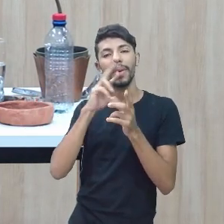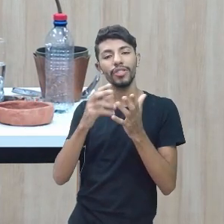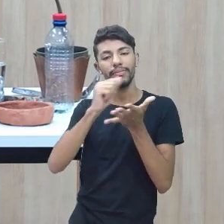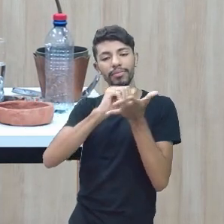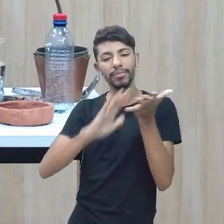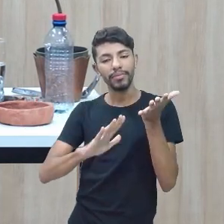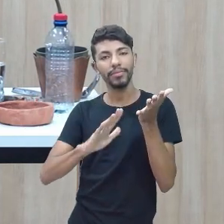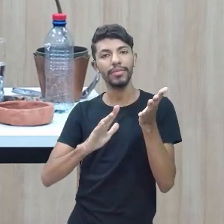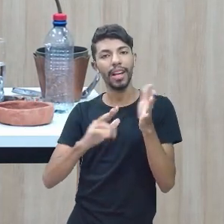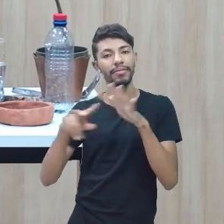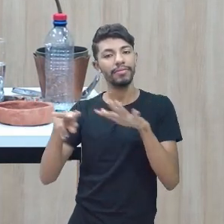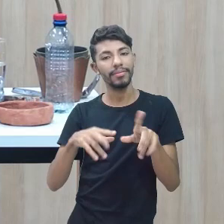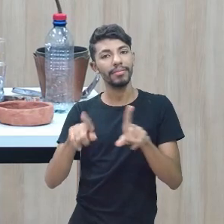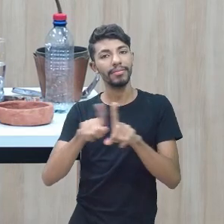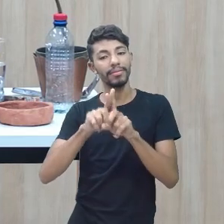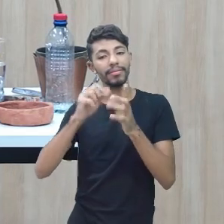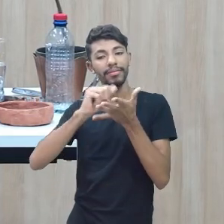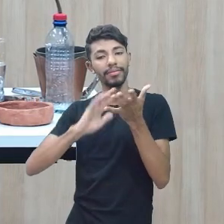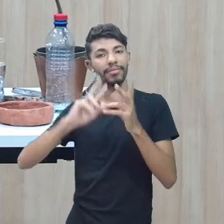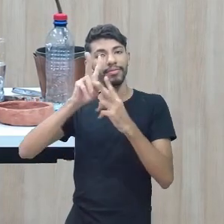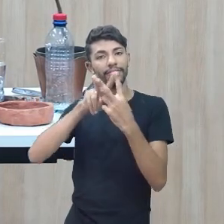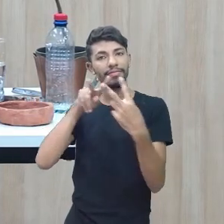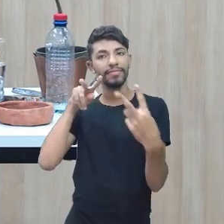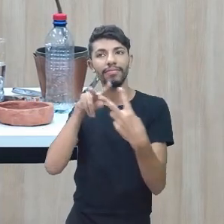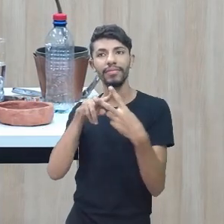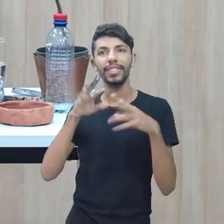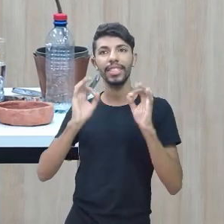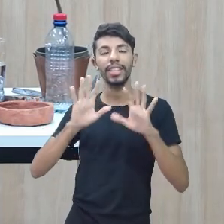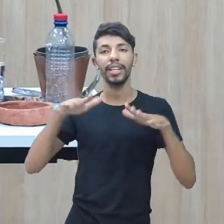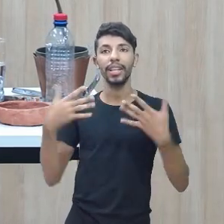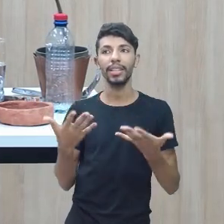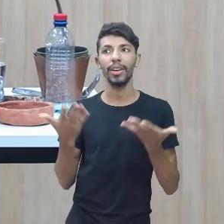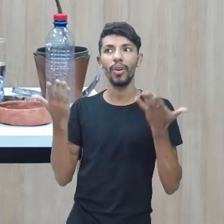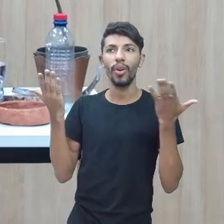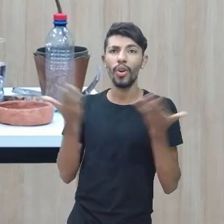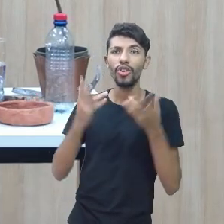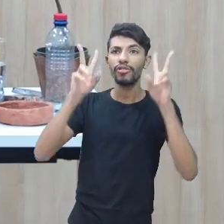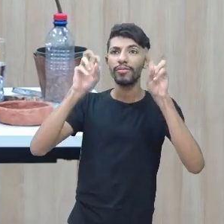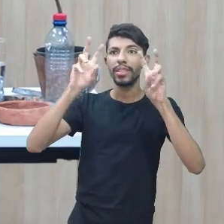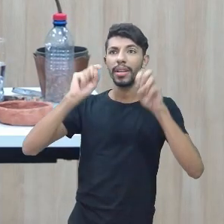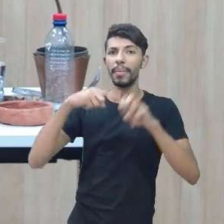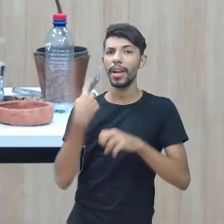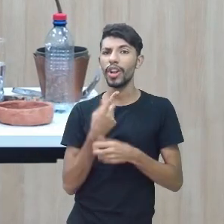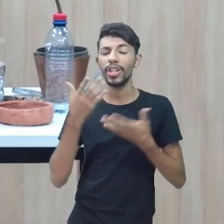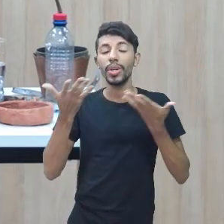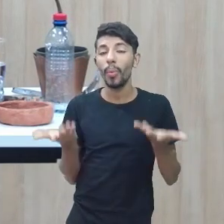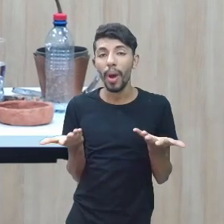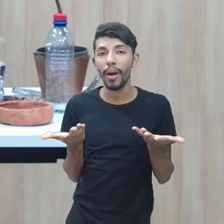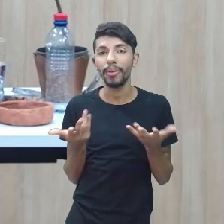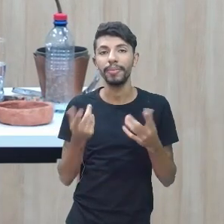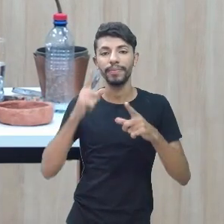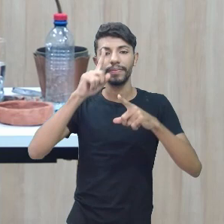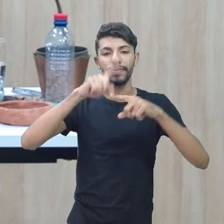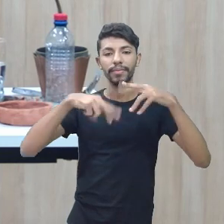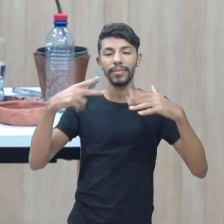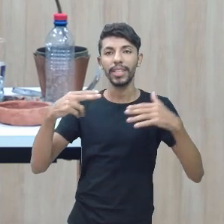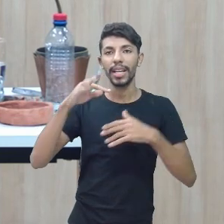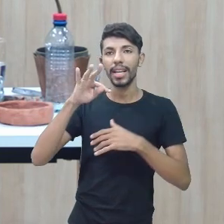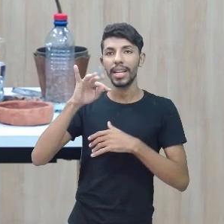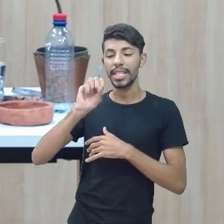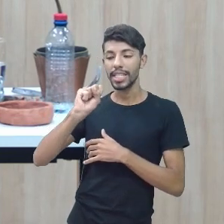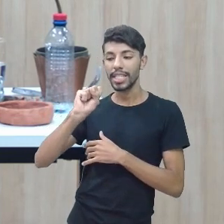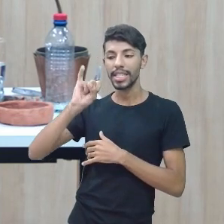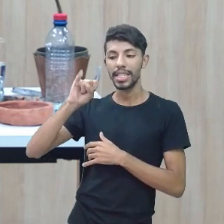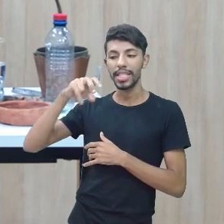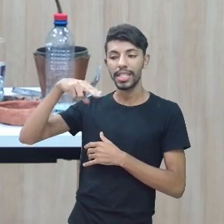digital. E aí, professora, qual é o tema de hoje? Hoje, nosso tema são materiais sintéticos. Nós vamos descobrir o